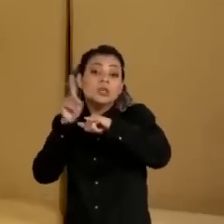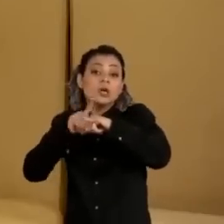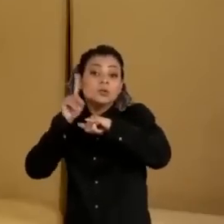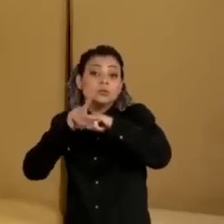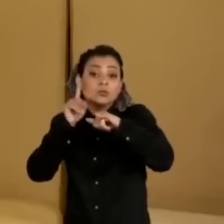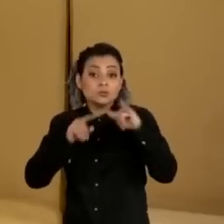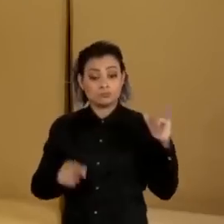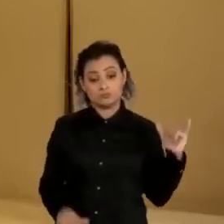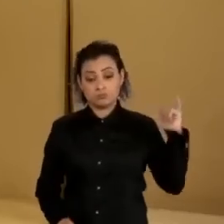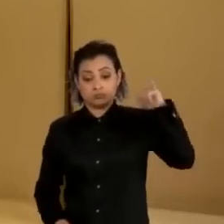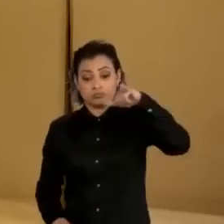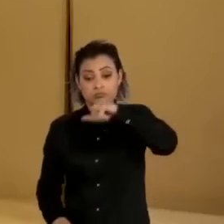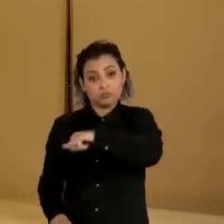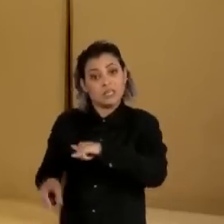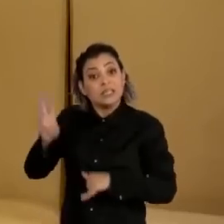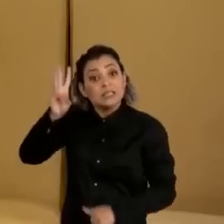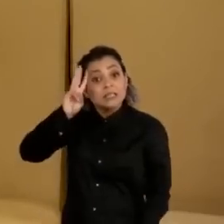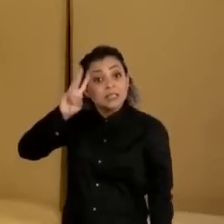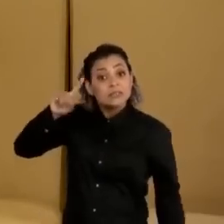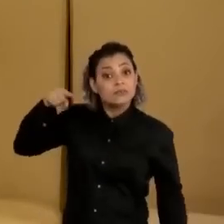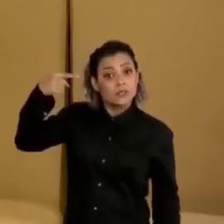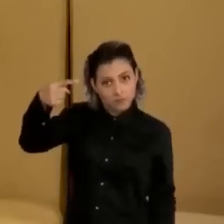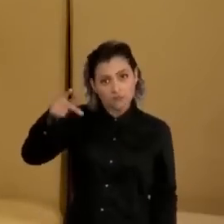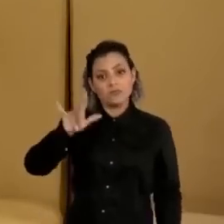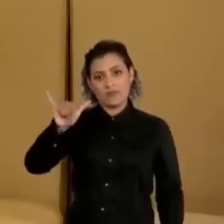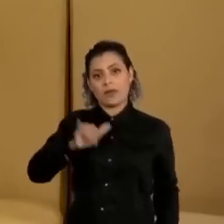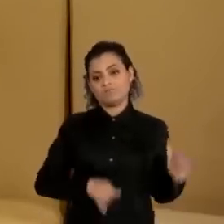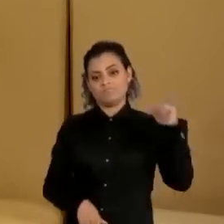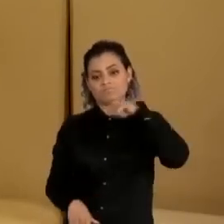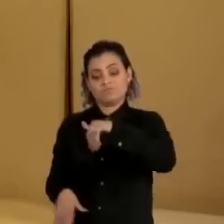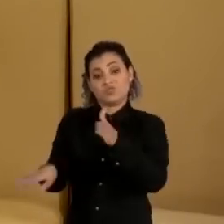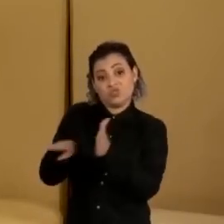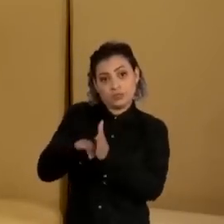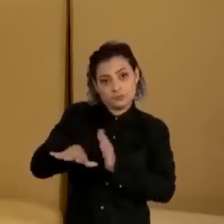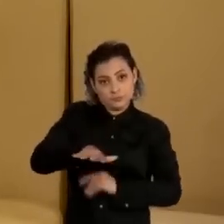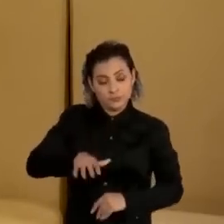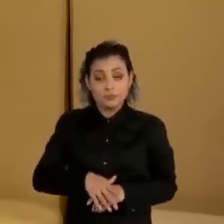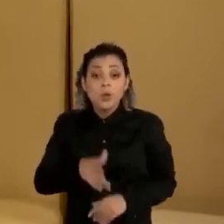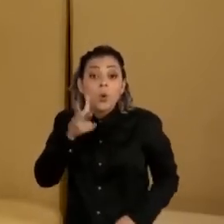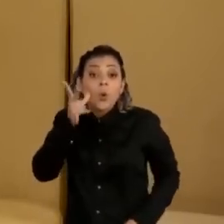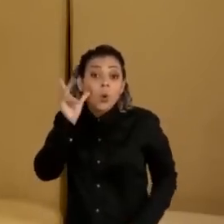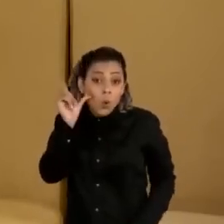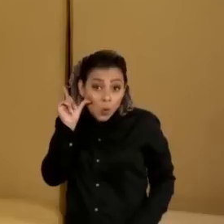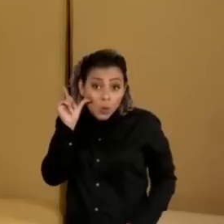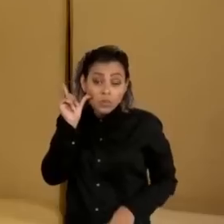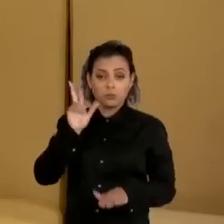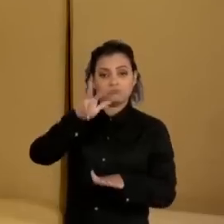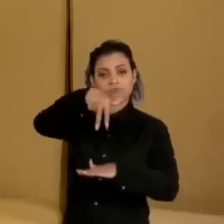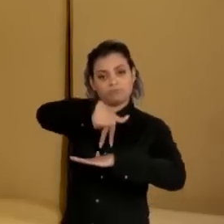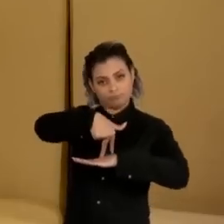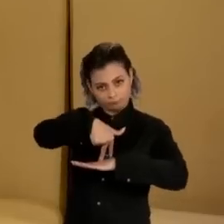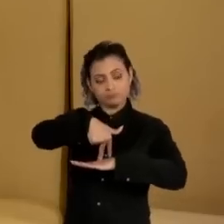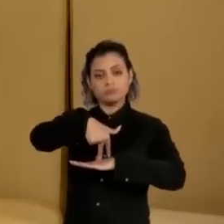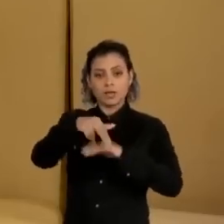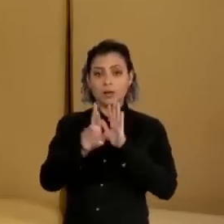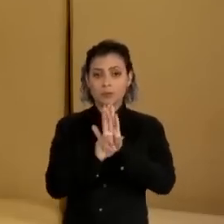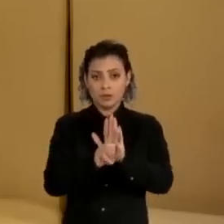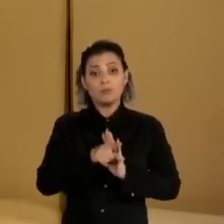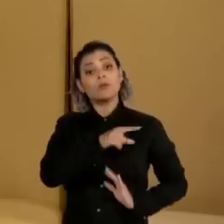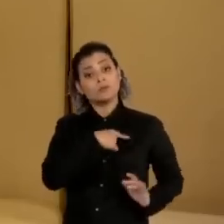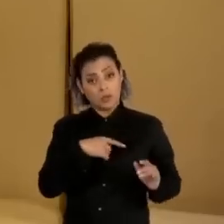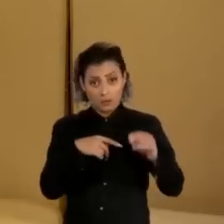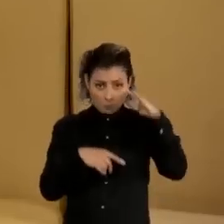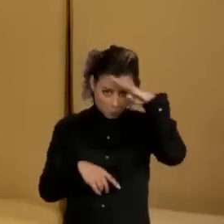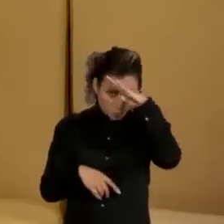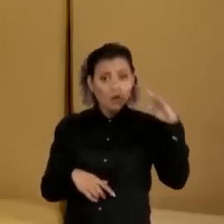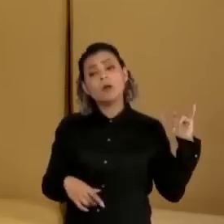ele deve desembarcar nos Estados Unidos até terça-feira que vem. Ontem, o porta-voz da presidência afirmou que a ida de Bolsonaro à